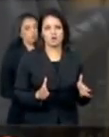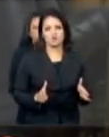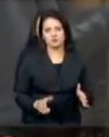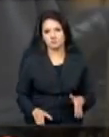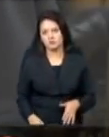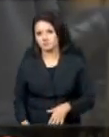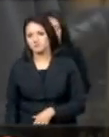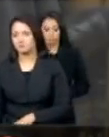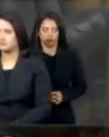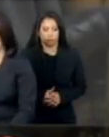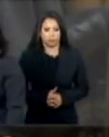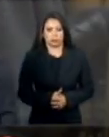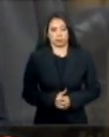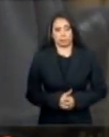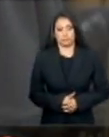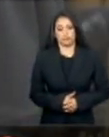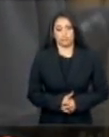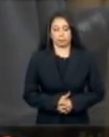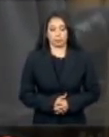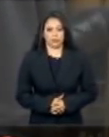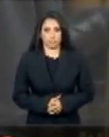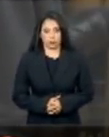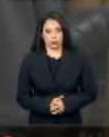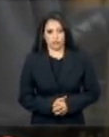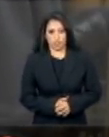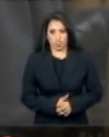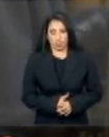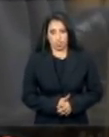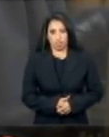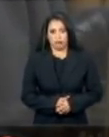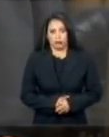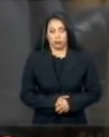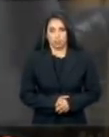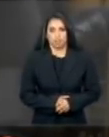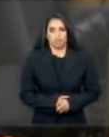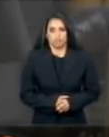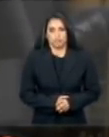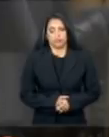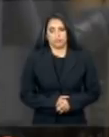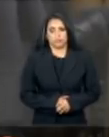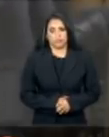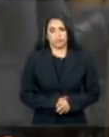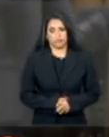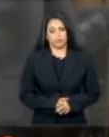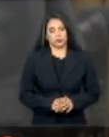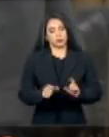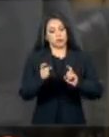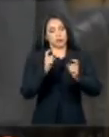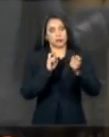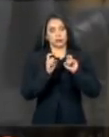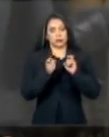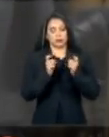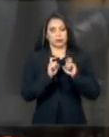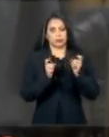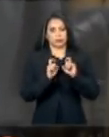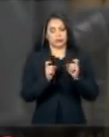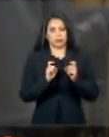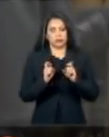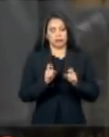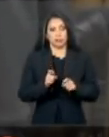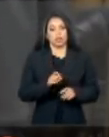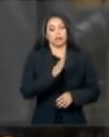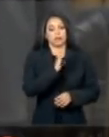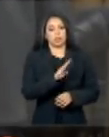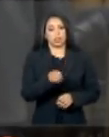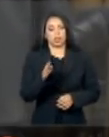exclusão não chega após treinar por cima dos testes vão focar no lar o ato de concessão de benefício previdenciário ou seja pelo que parece